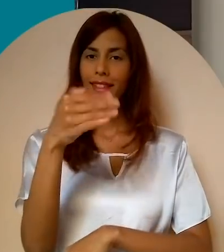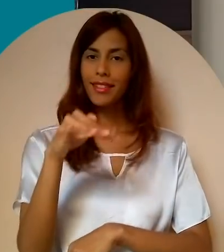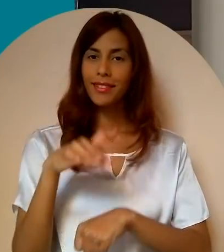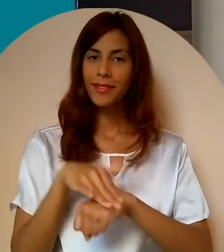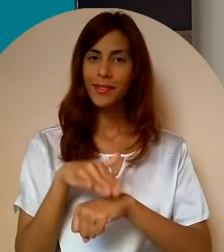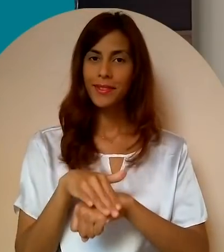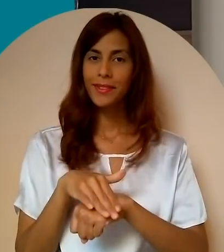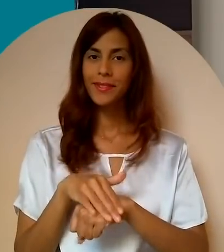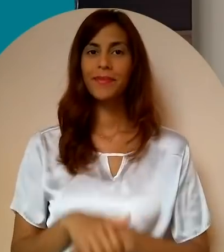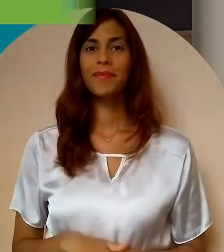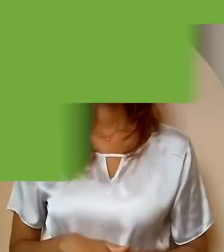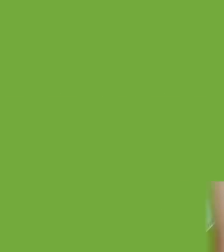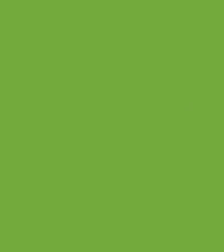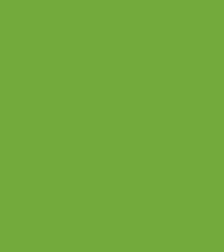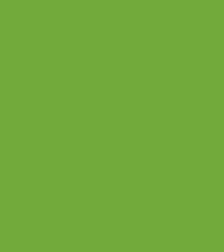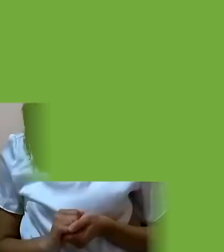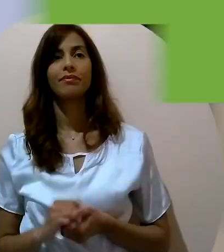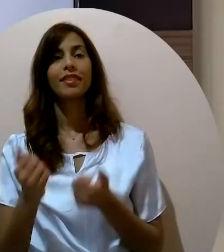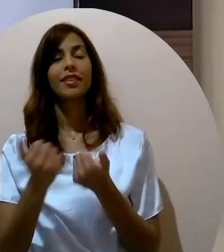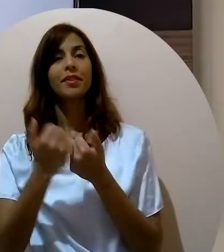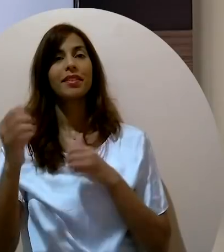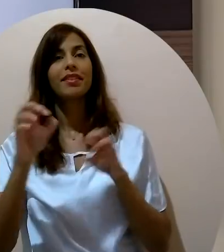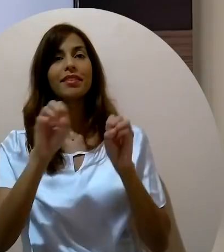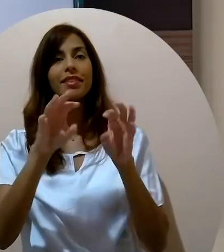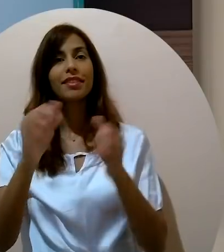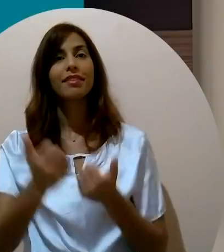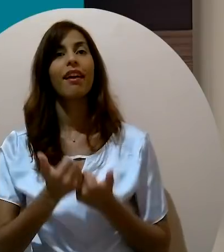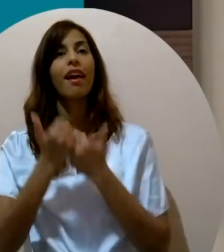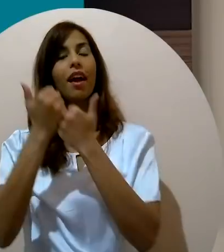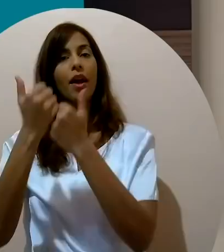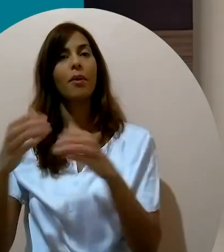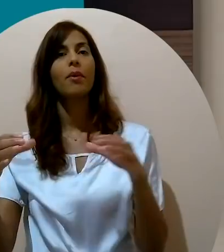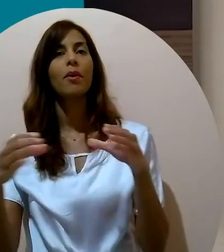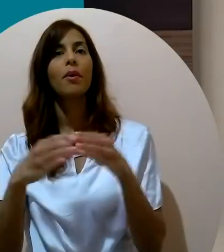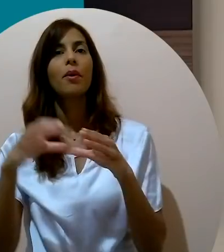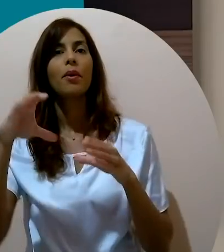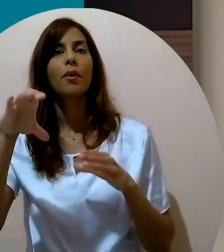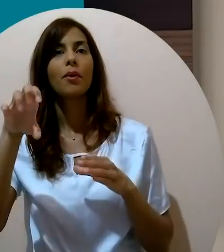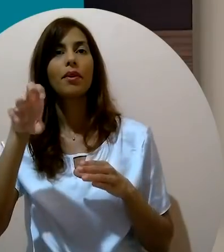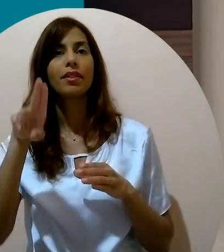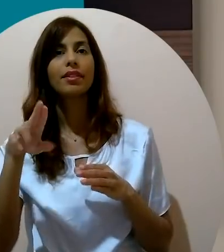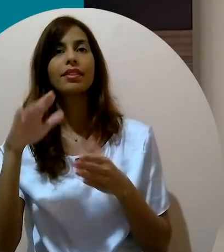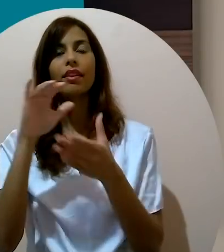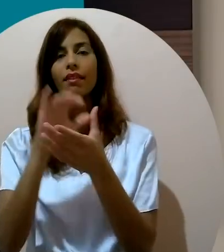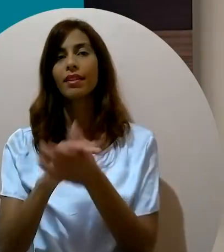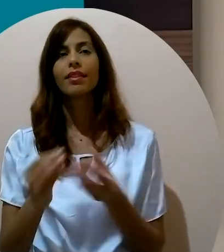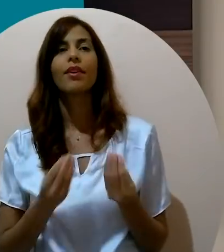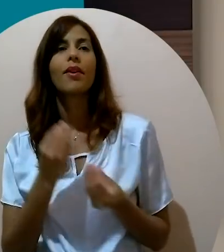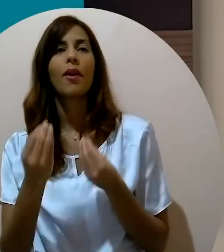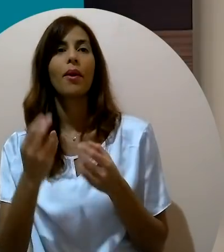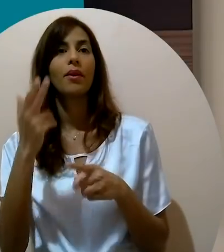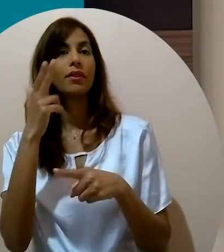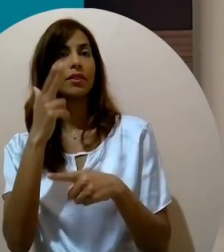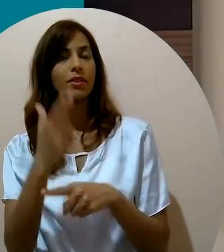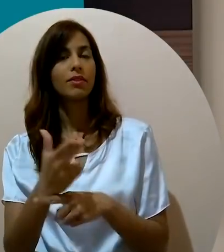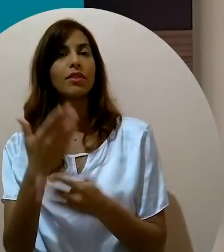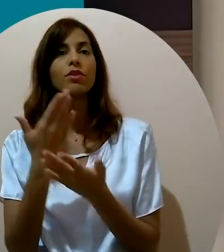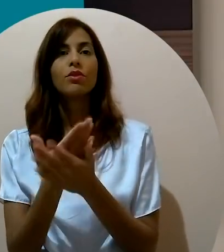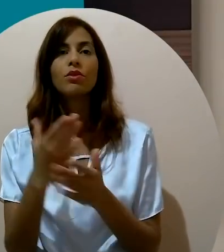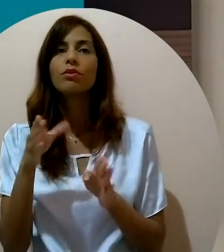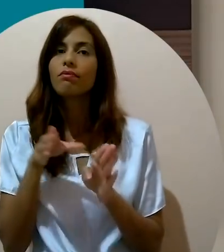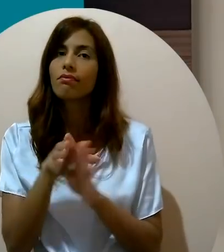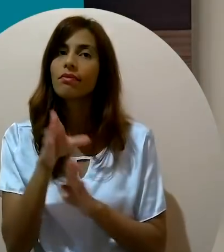e domingos às 19 horas. O Ministério de Ensino vem dando apoio aos facilitadores do CEL através de vídeos